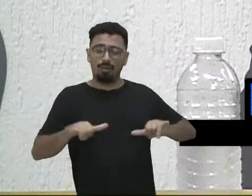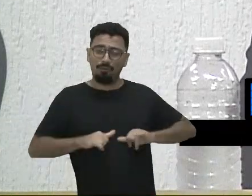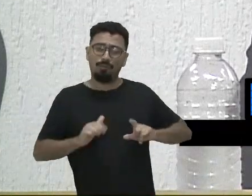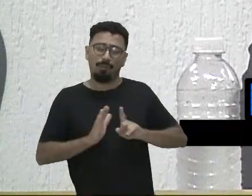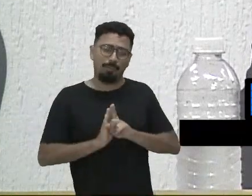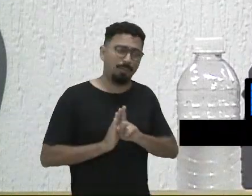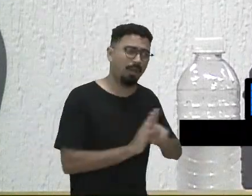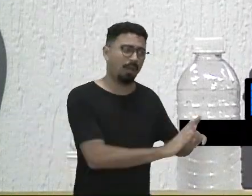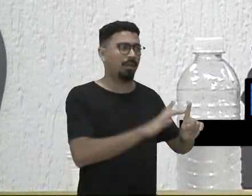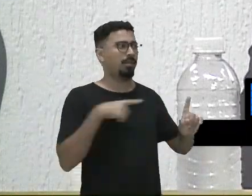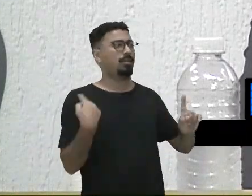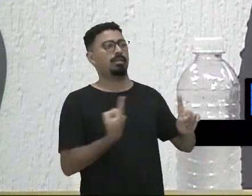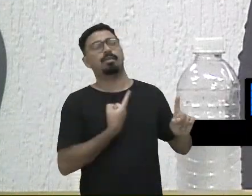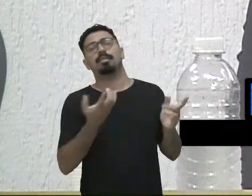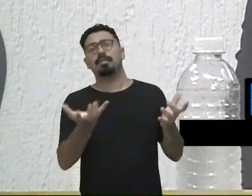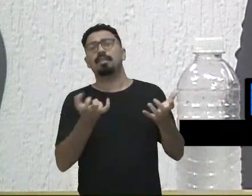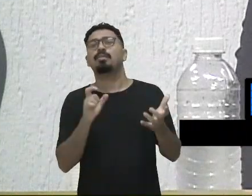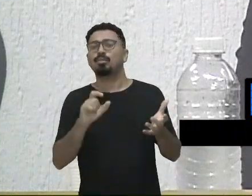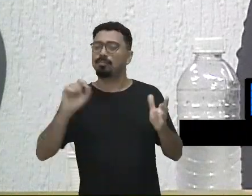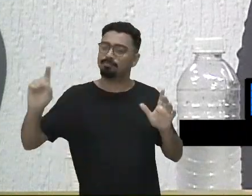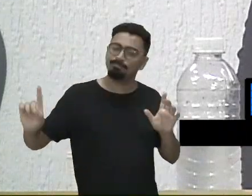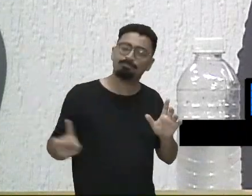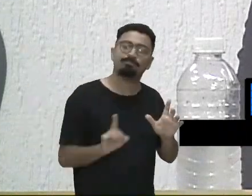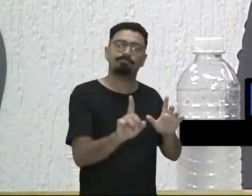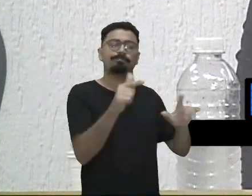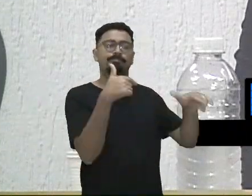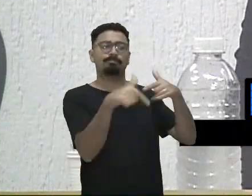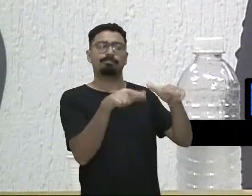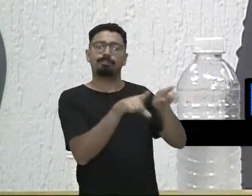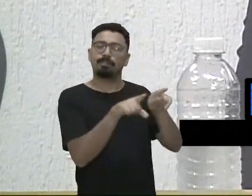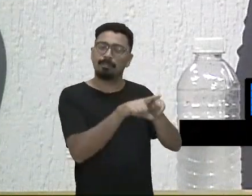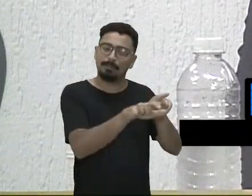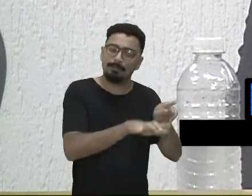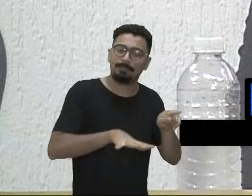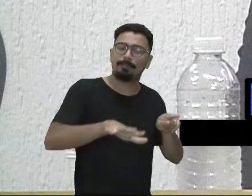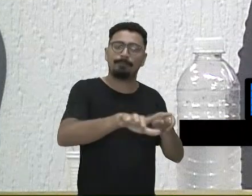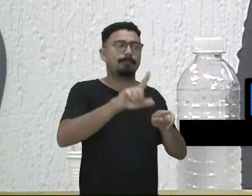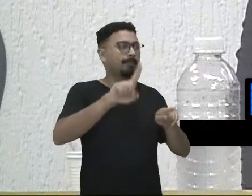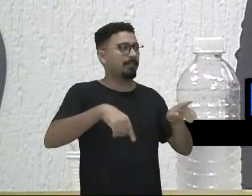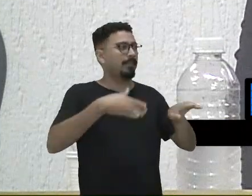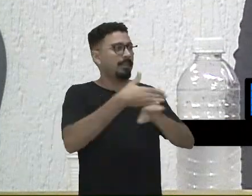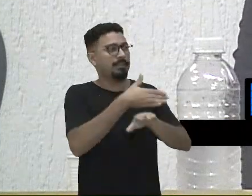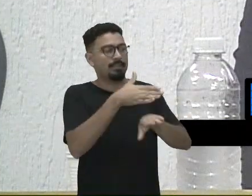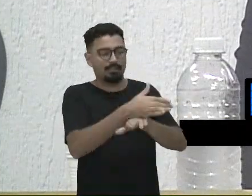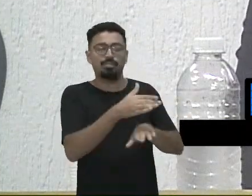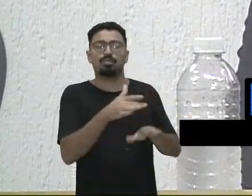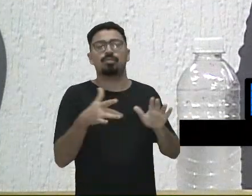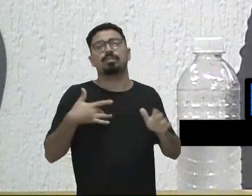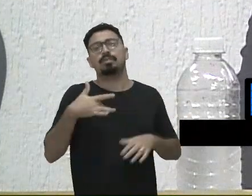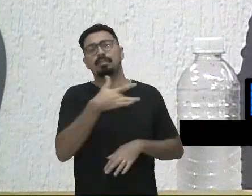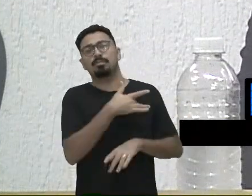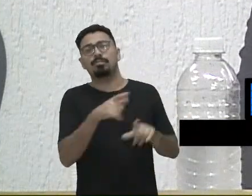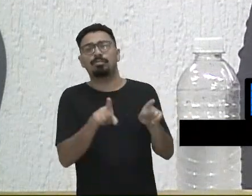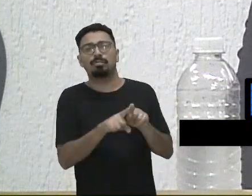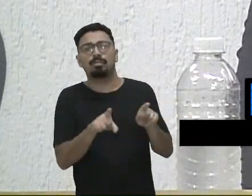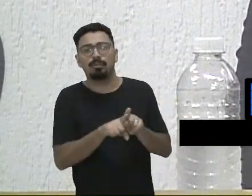e buscamos ali reinseri-las no mercado de trabalho, no acesso básico à saúde, às vezes até mesmo